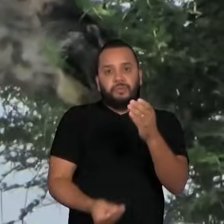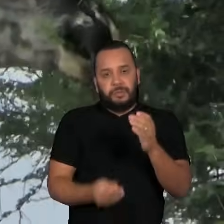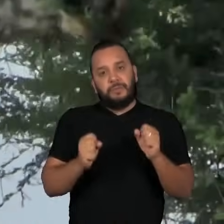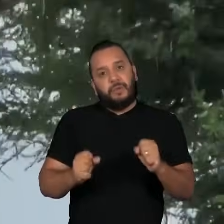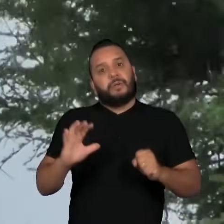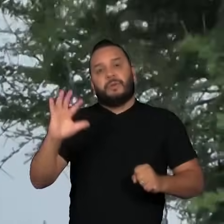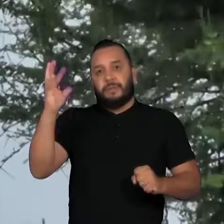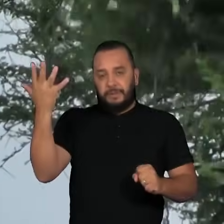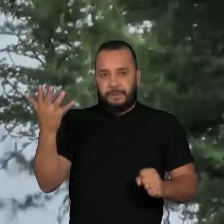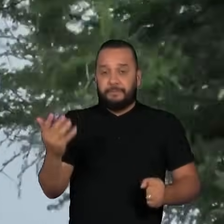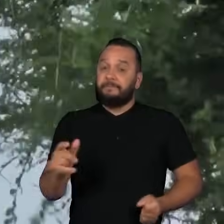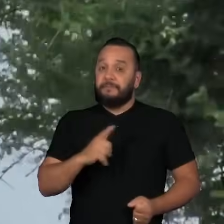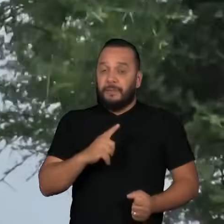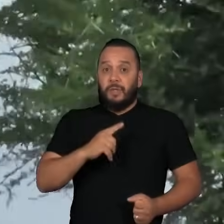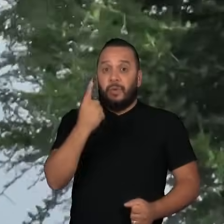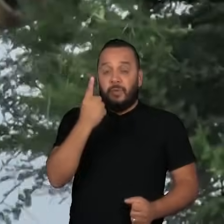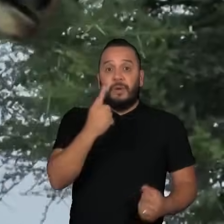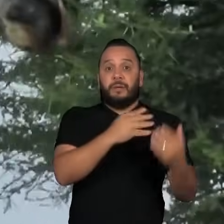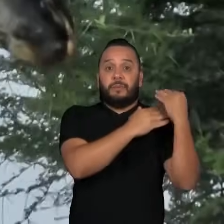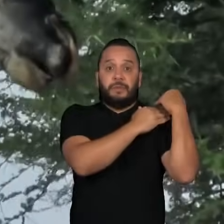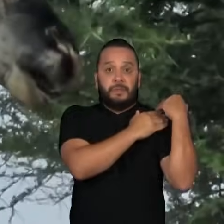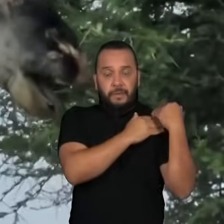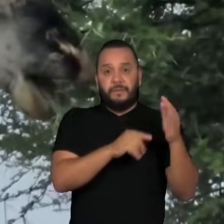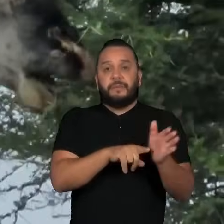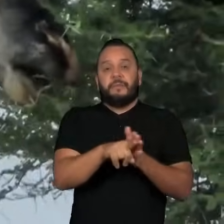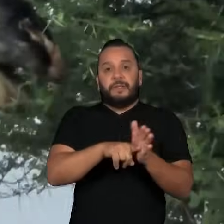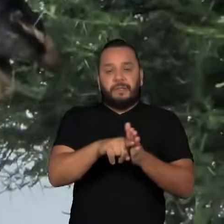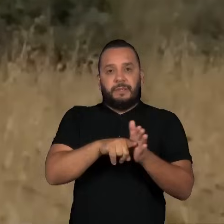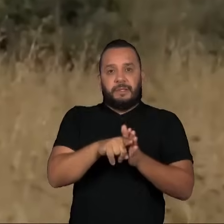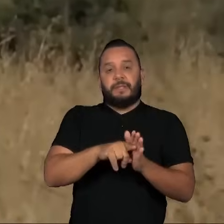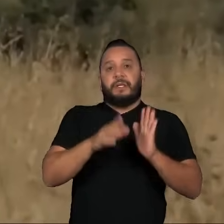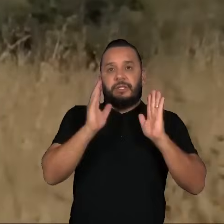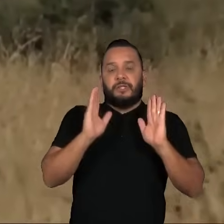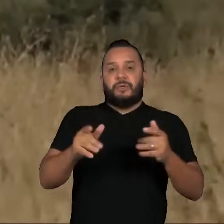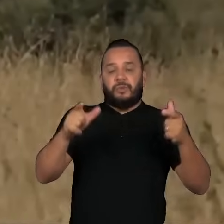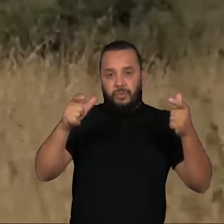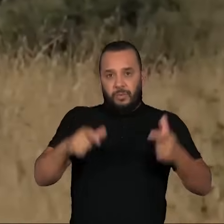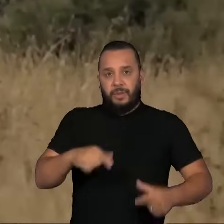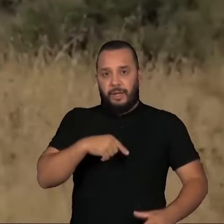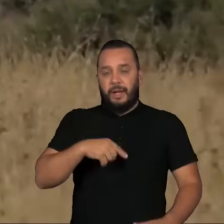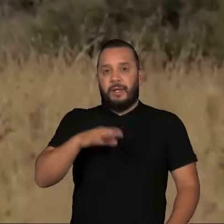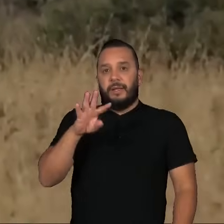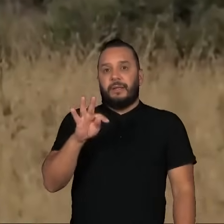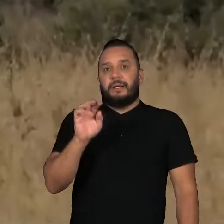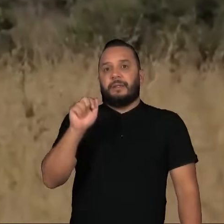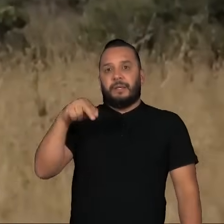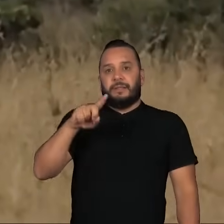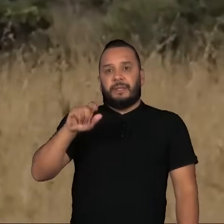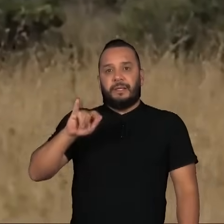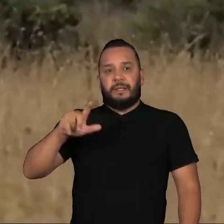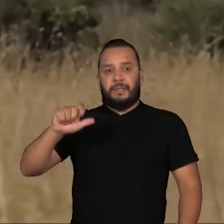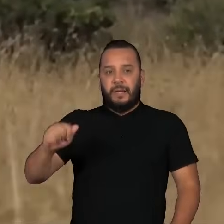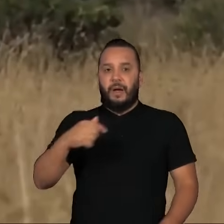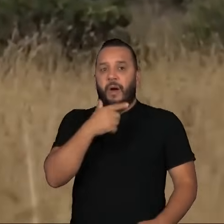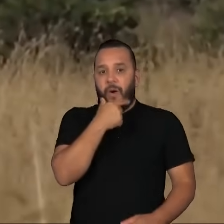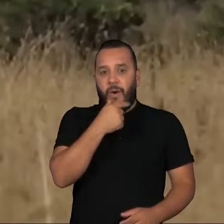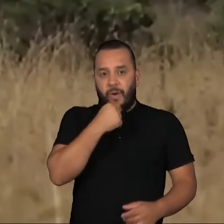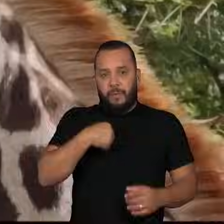Um dos autores da pesquisa, realizada em Tangiri, na Tanzânia, é o biólogo norte-americano Derek Lee.